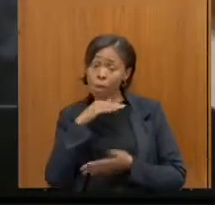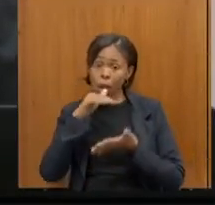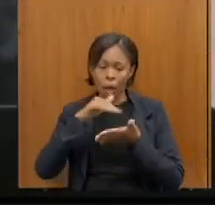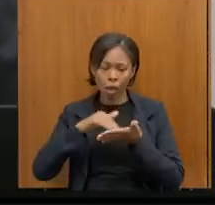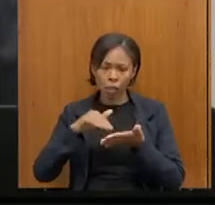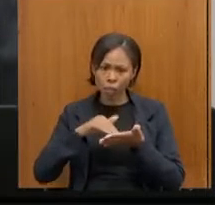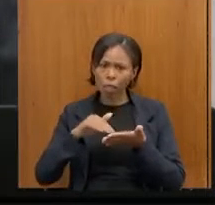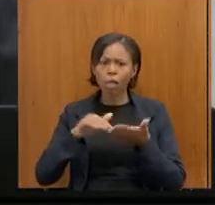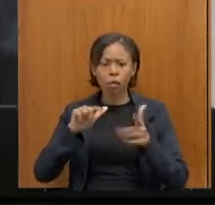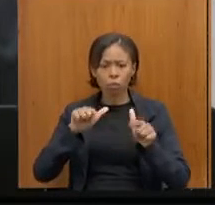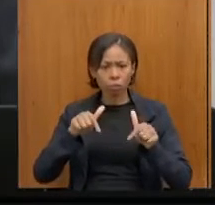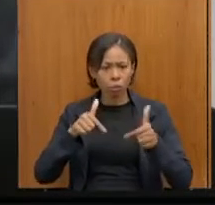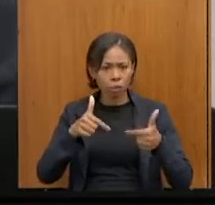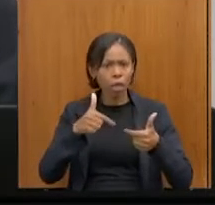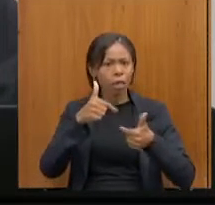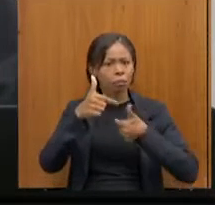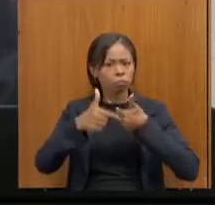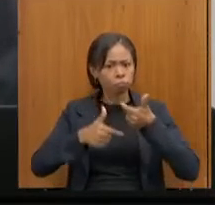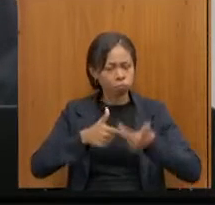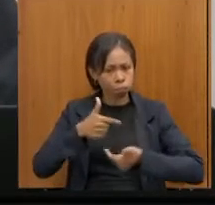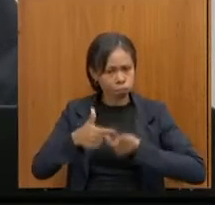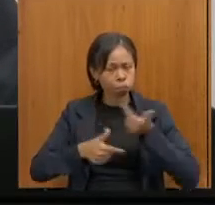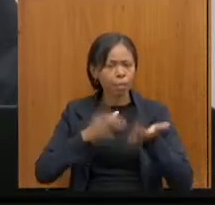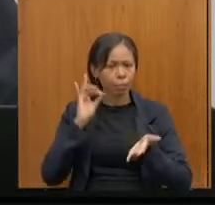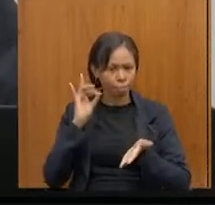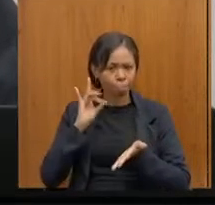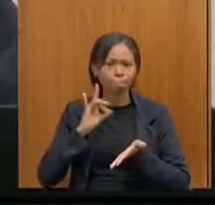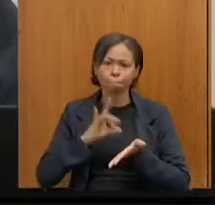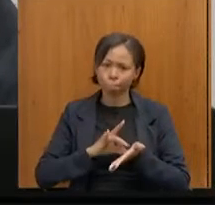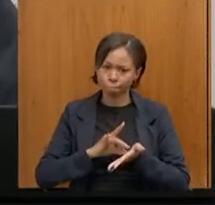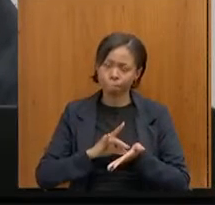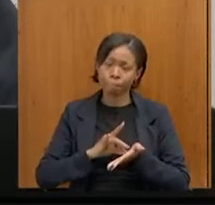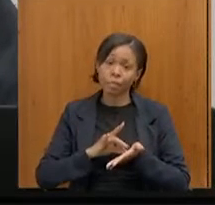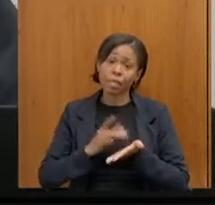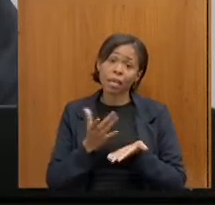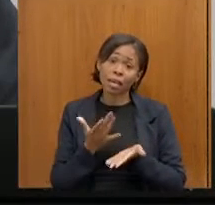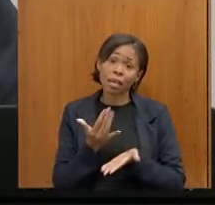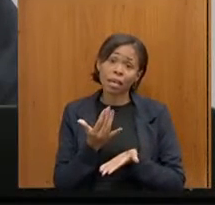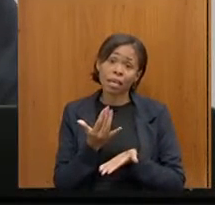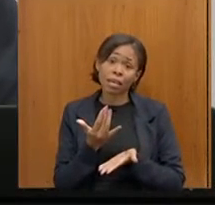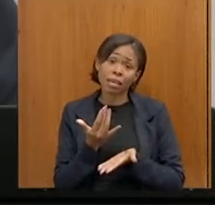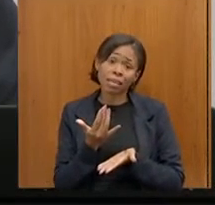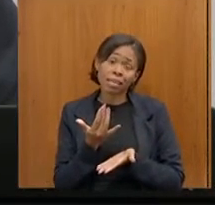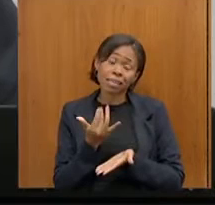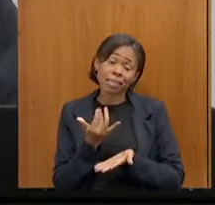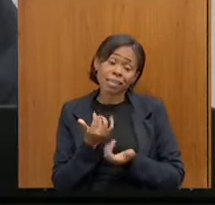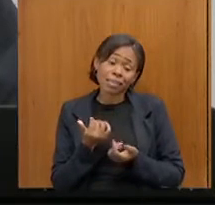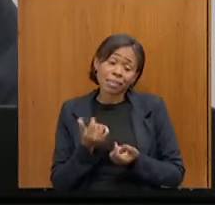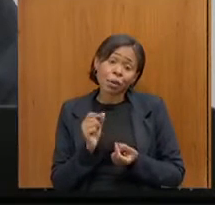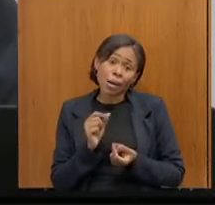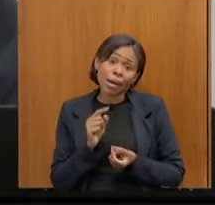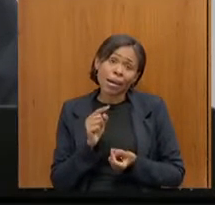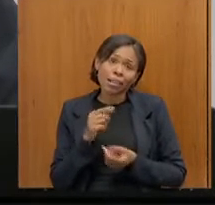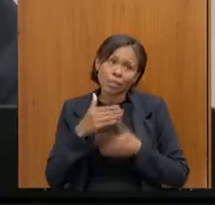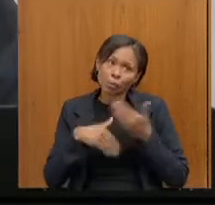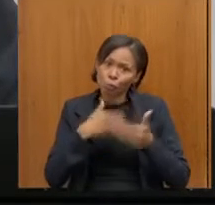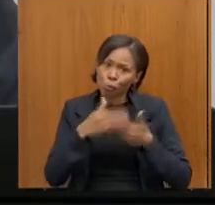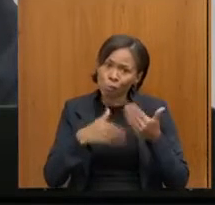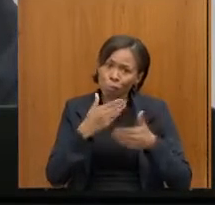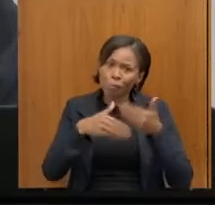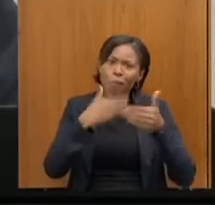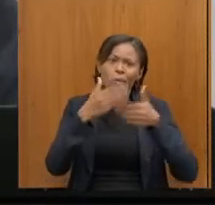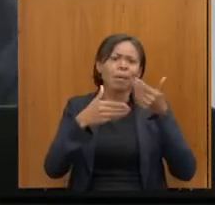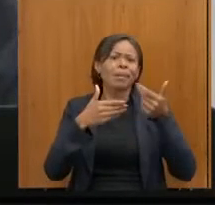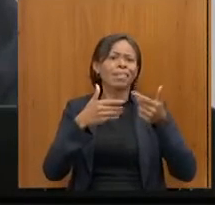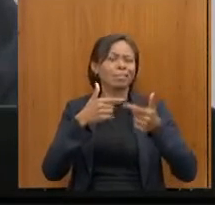pujante atuante está de fato e por peço perdão para responder essa mais desenvolvendo e